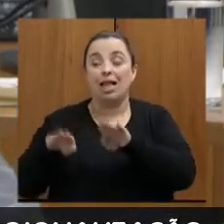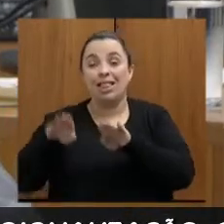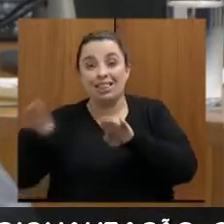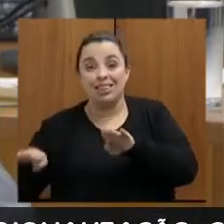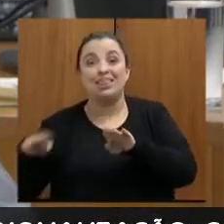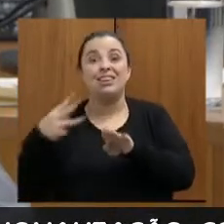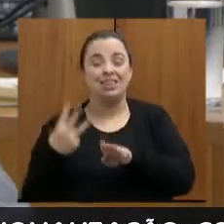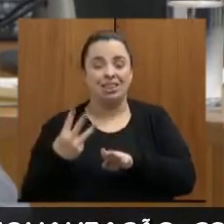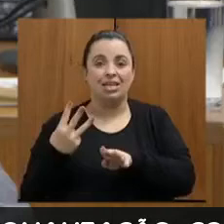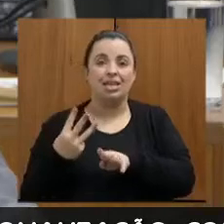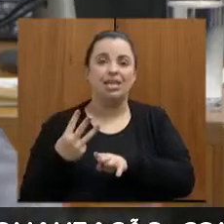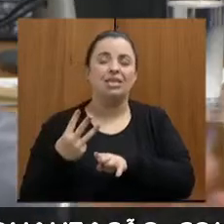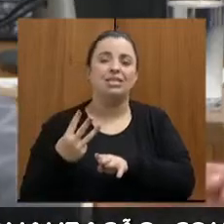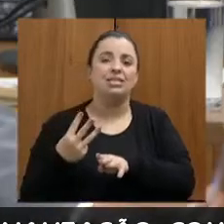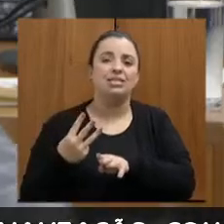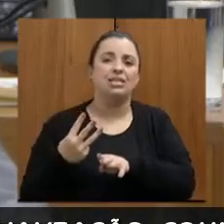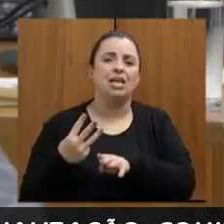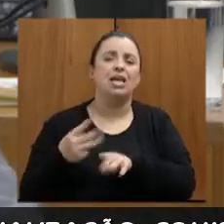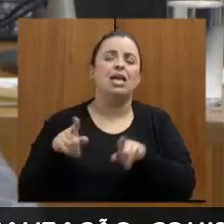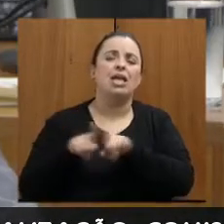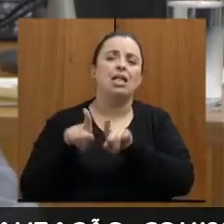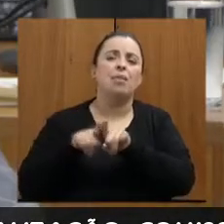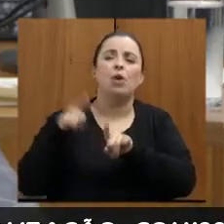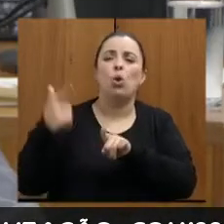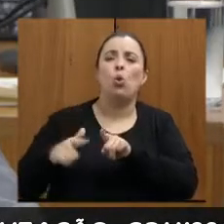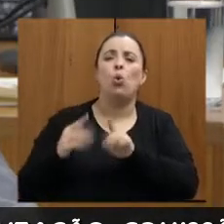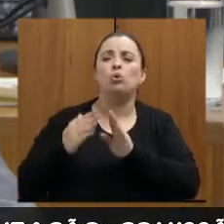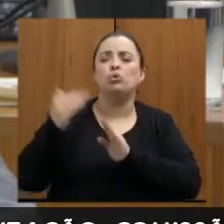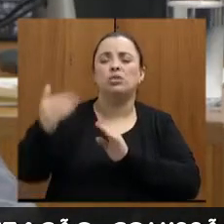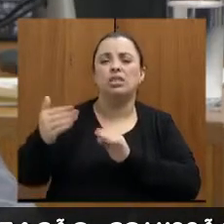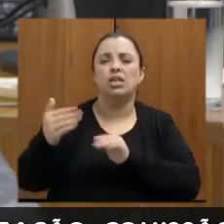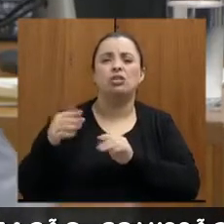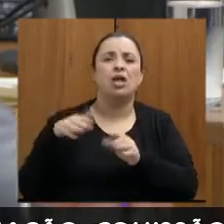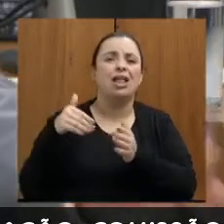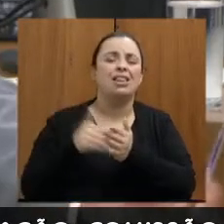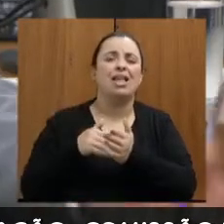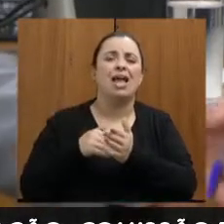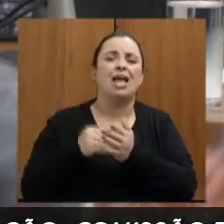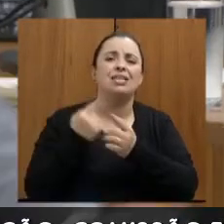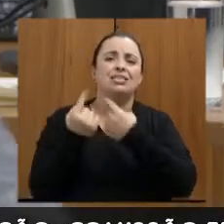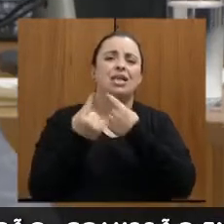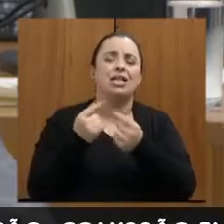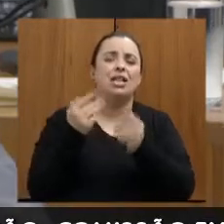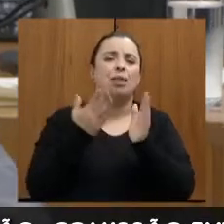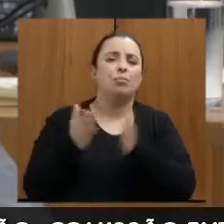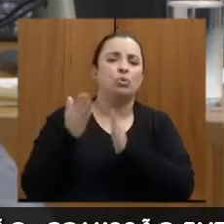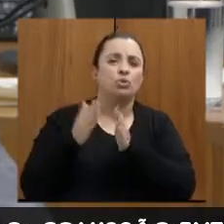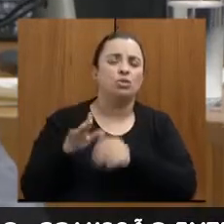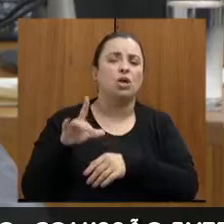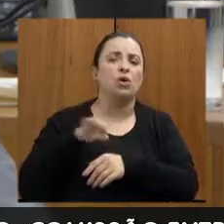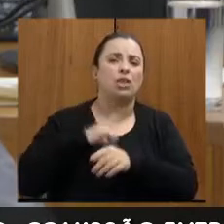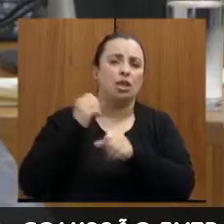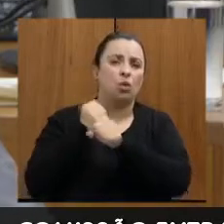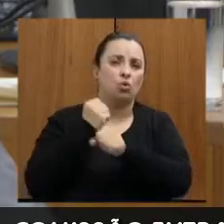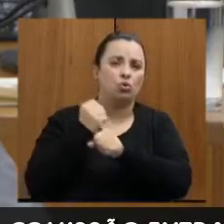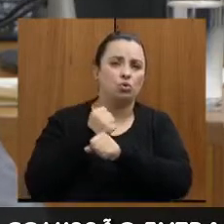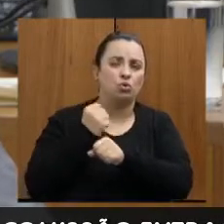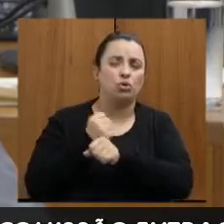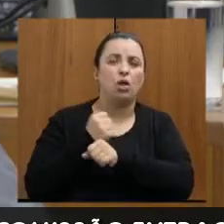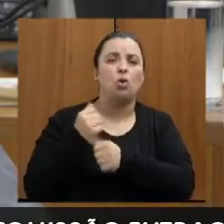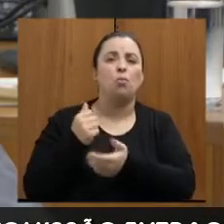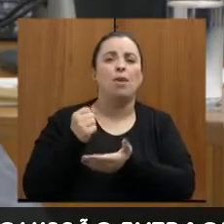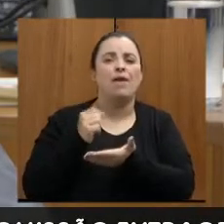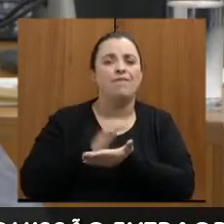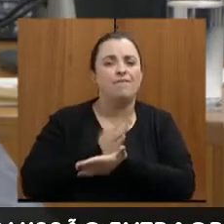até o Anel até a Estrada da produção onde que tá construindo a Eurofarma o